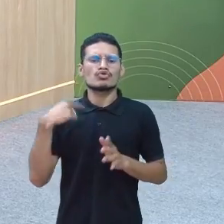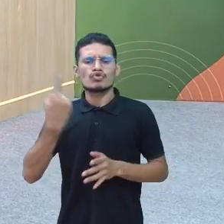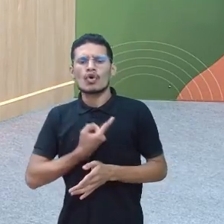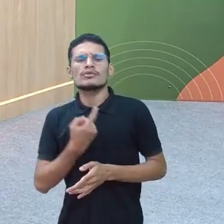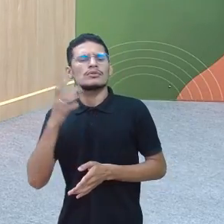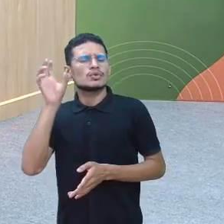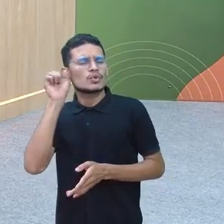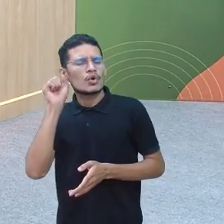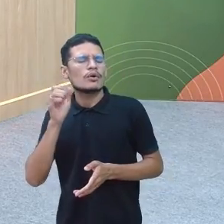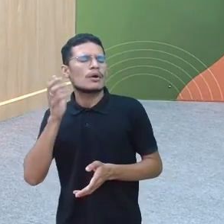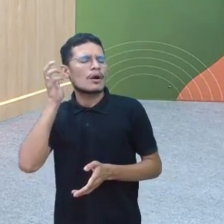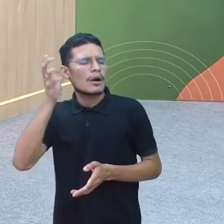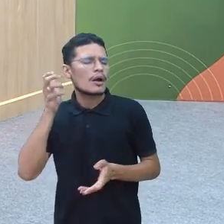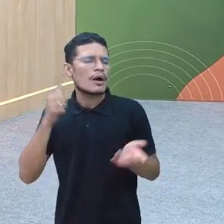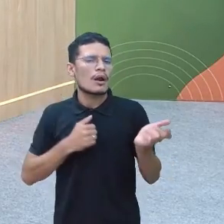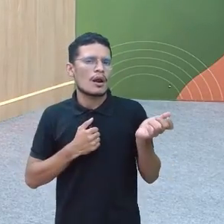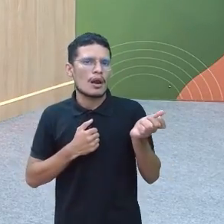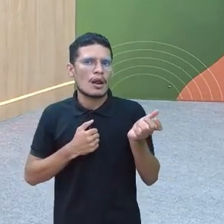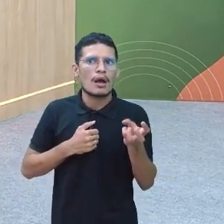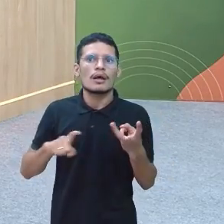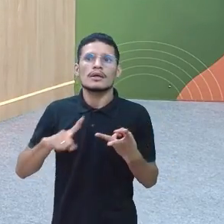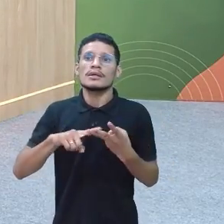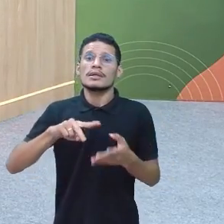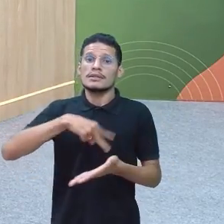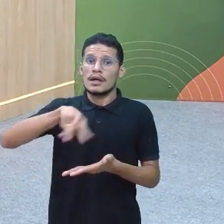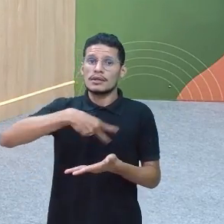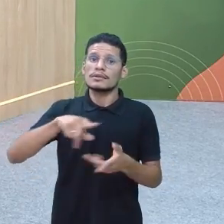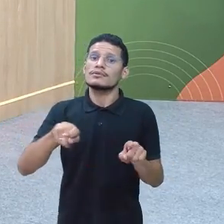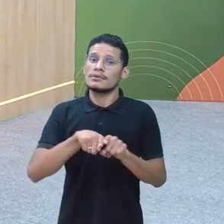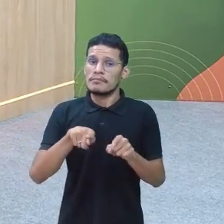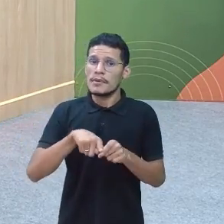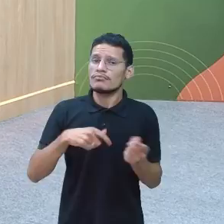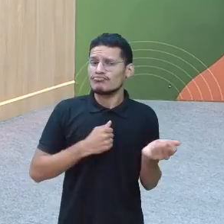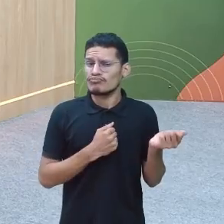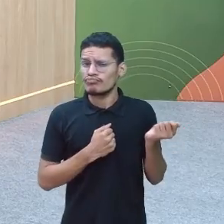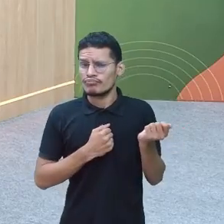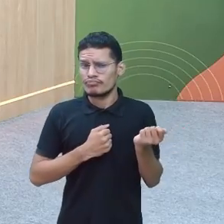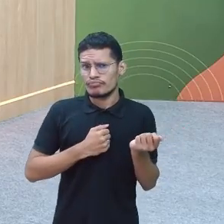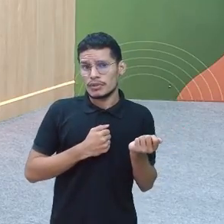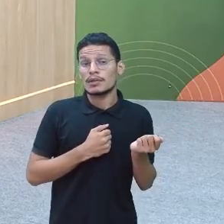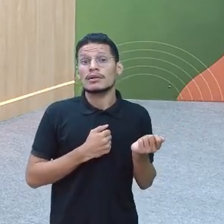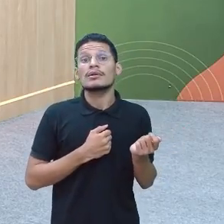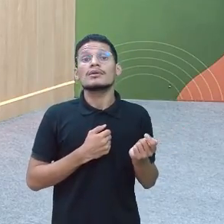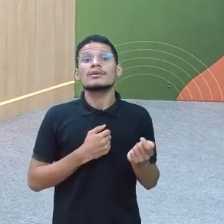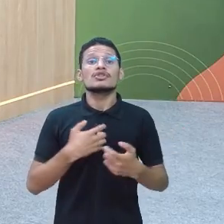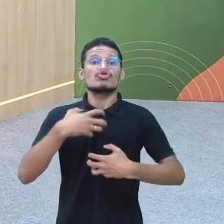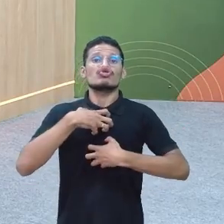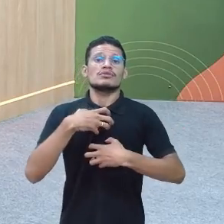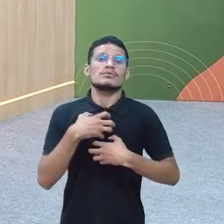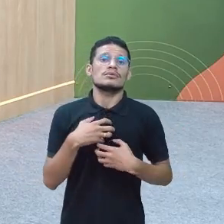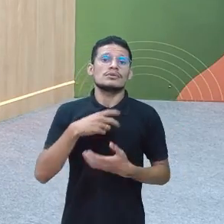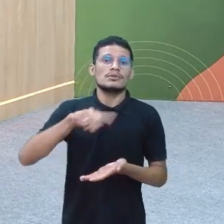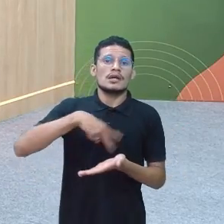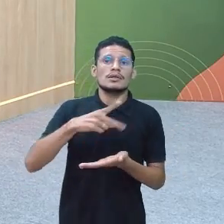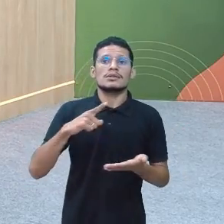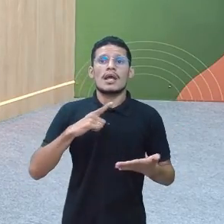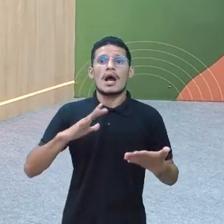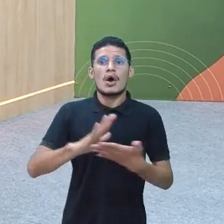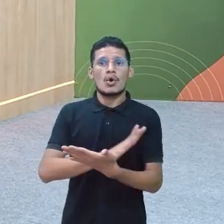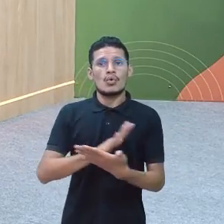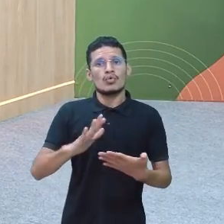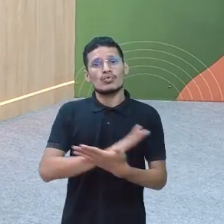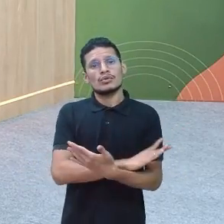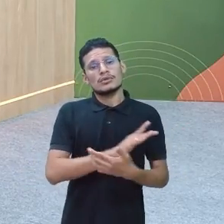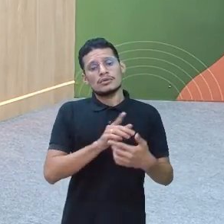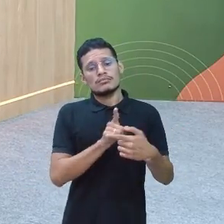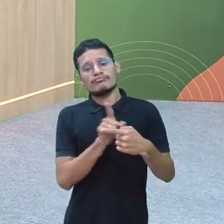ouve, né? E a gente também tem um estilo de dança, que no estilo de dança a gente vai ter algumas variações e